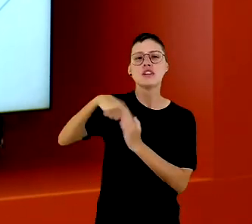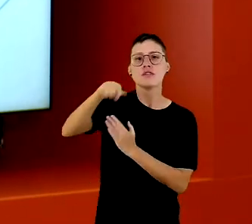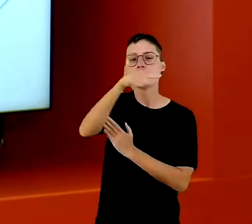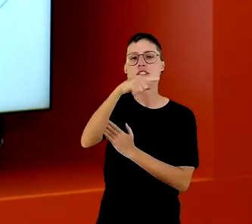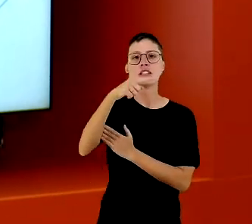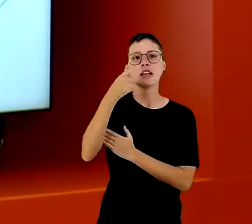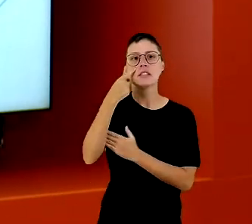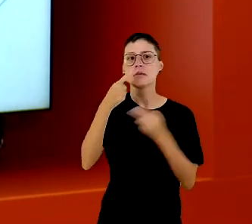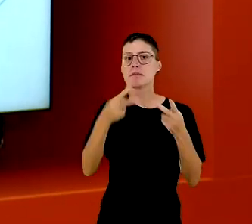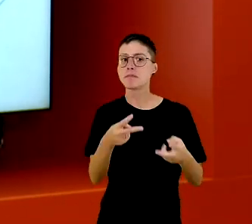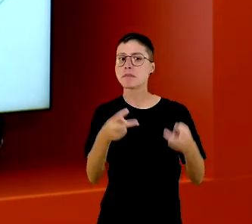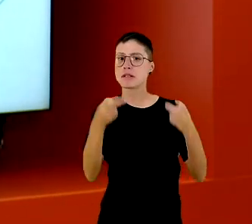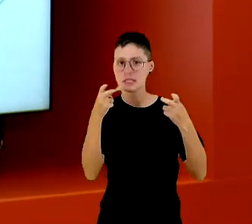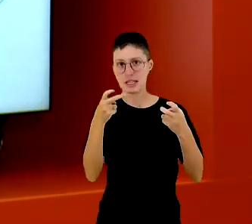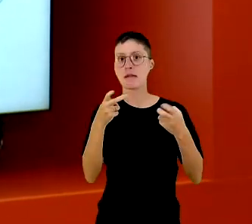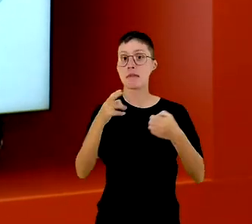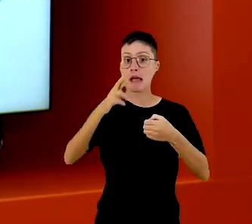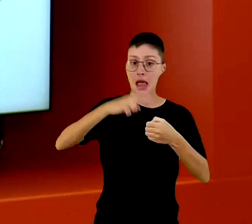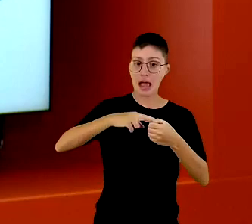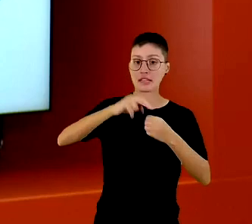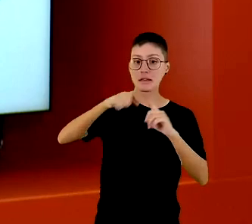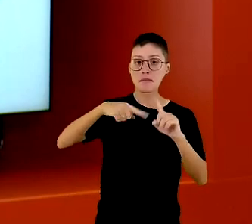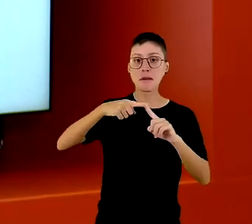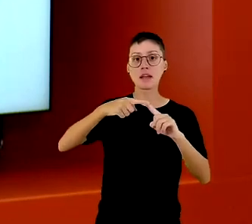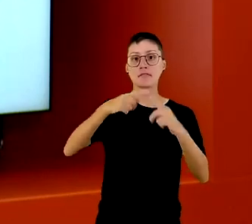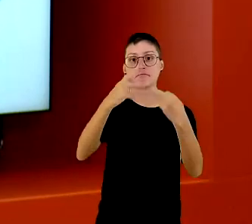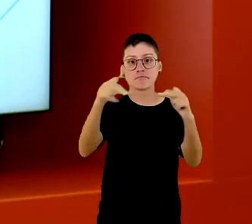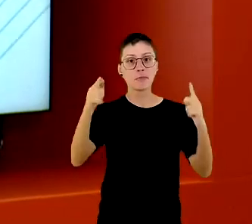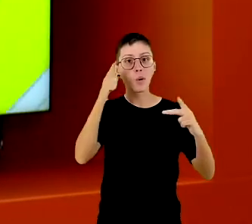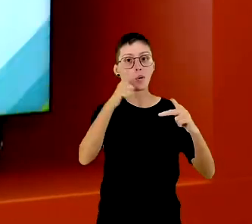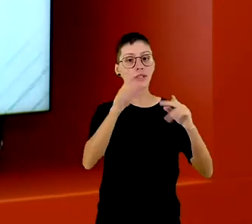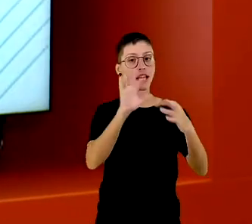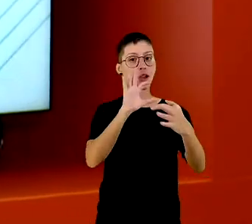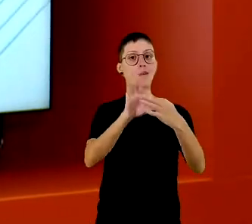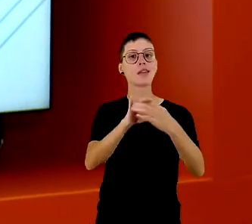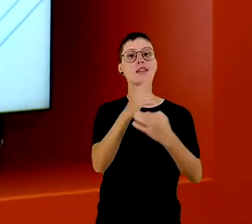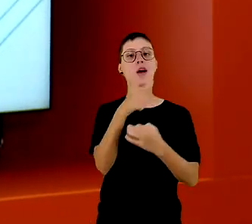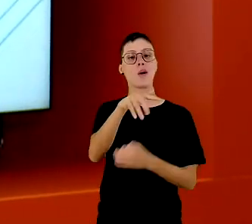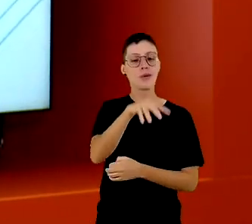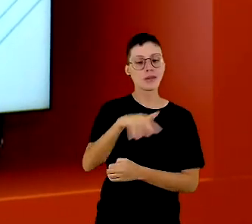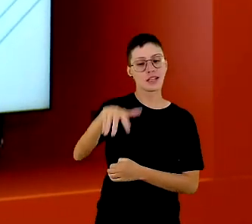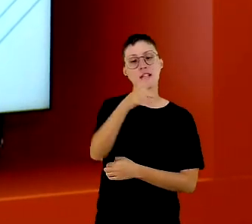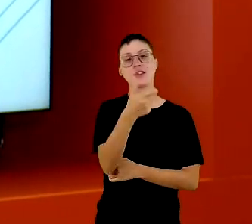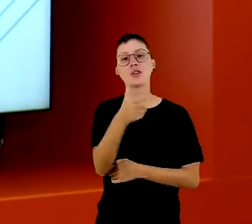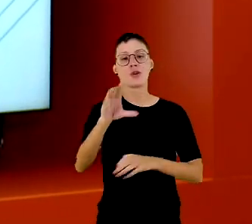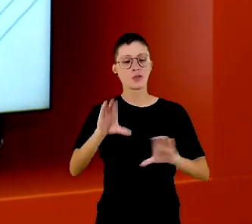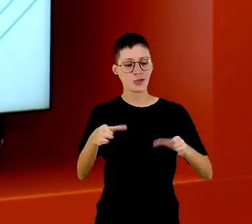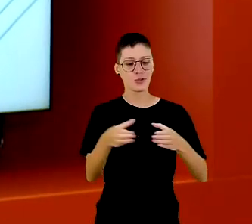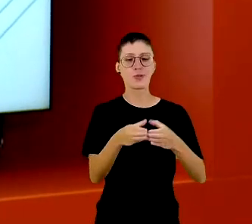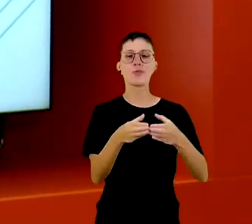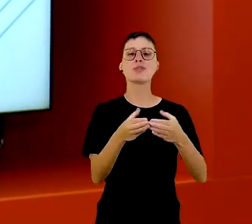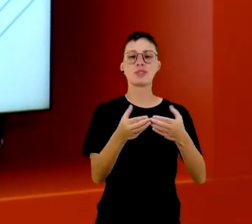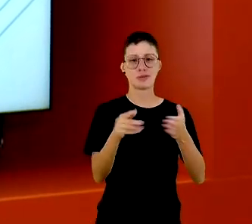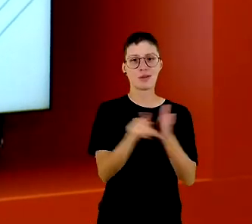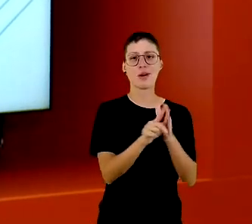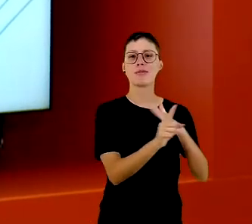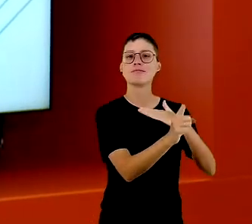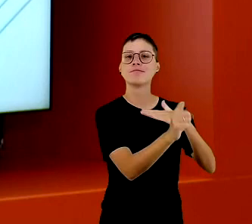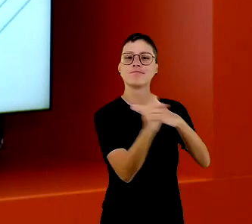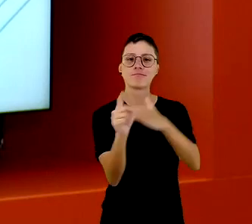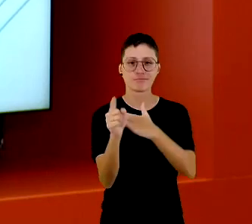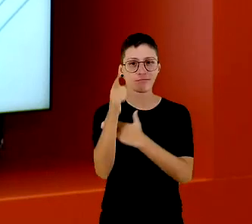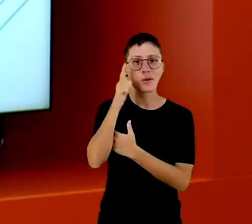Raizen e vocês conseguem conectar outras áreas, outros grupos de consumidores, a conectá-los mais